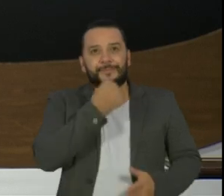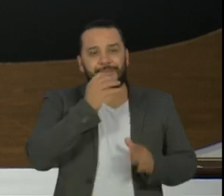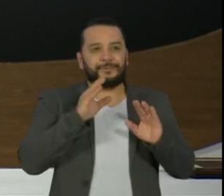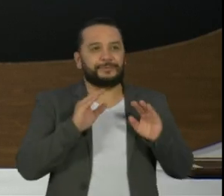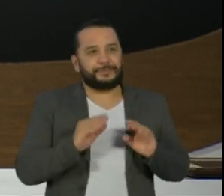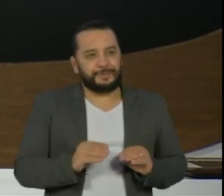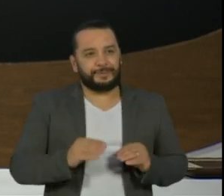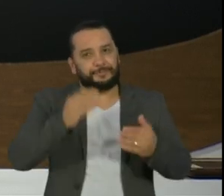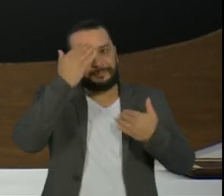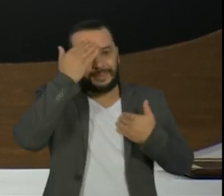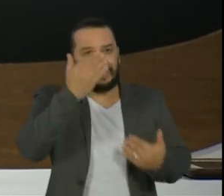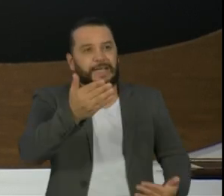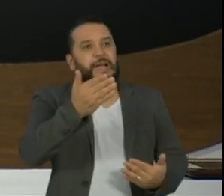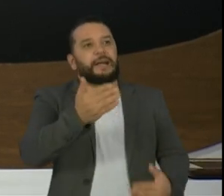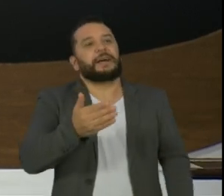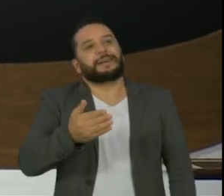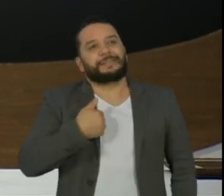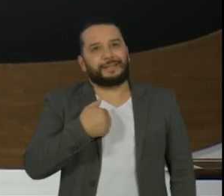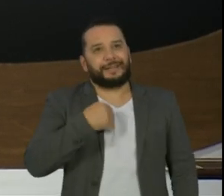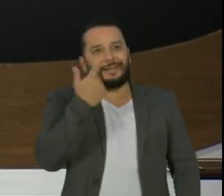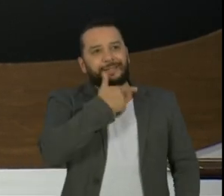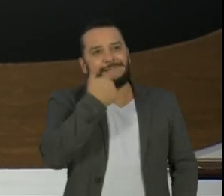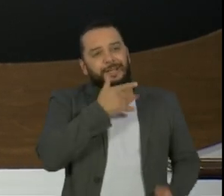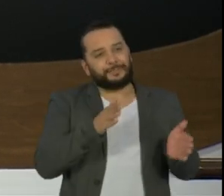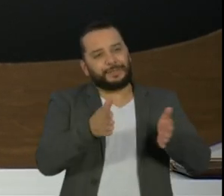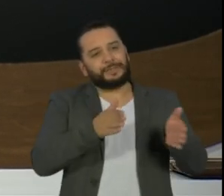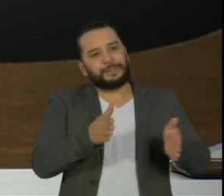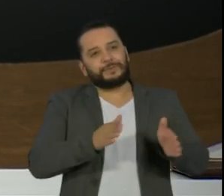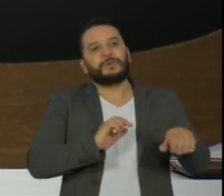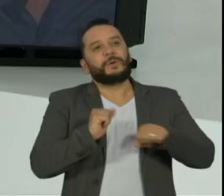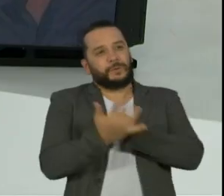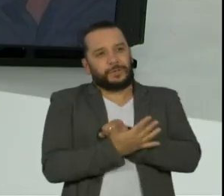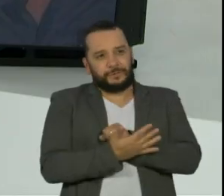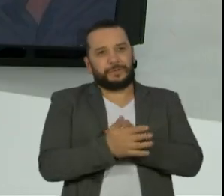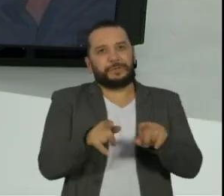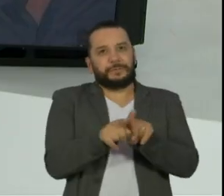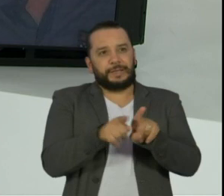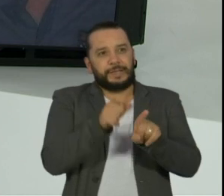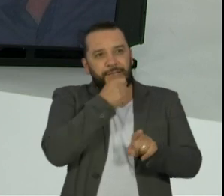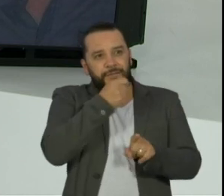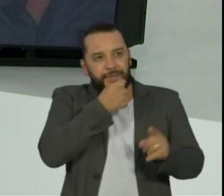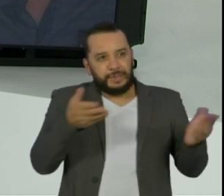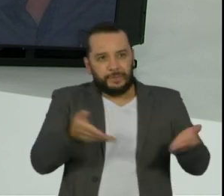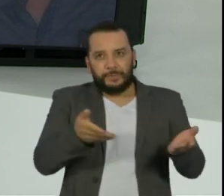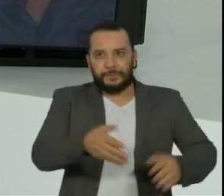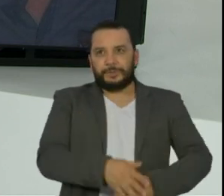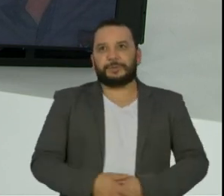Oi, Ti, muito obrigada pelas risadas na quarentena e pela entrevista nessa noite.